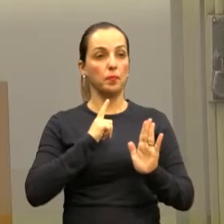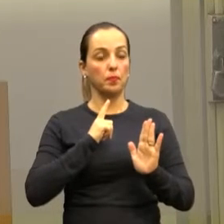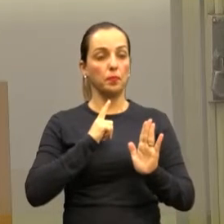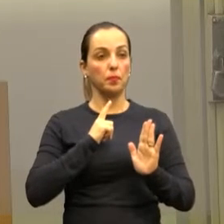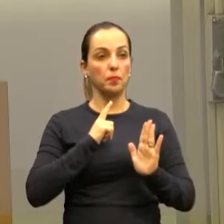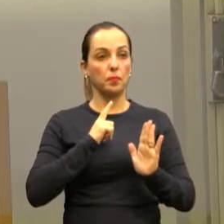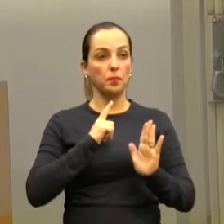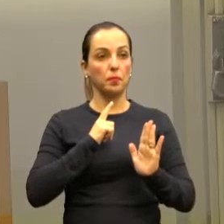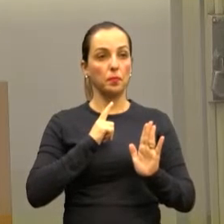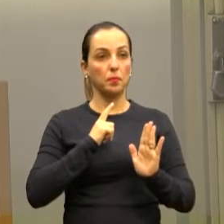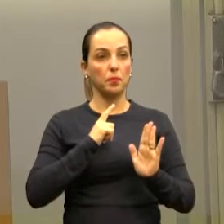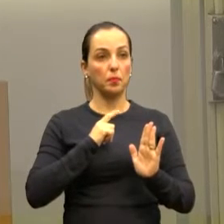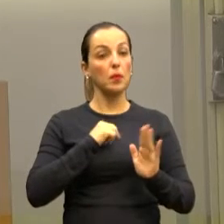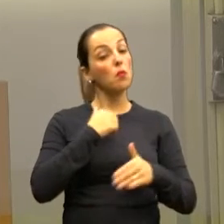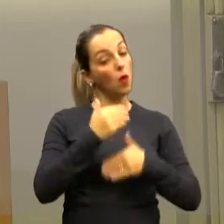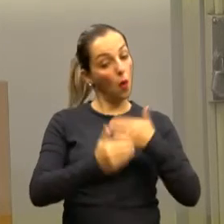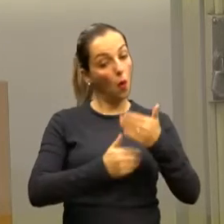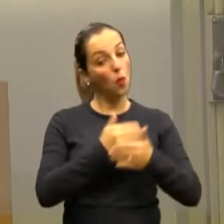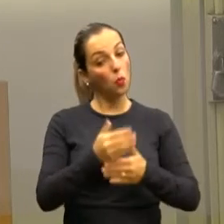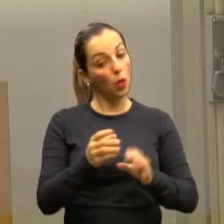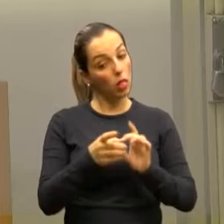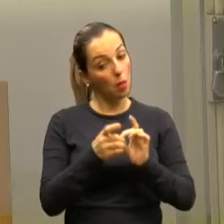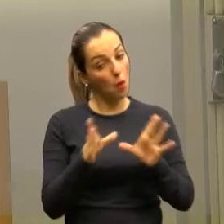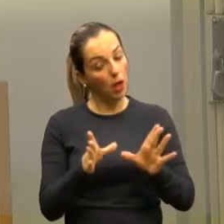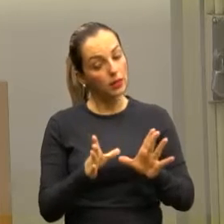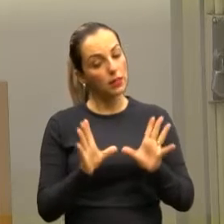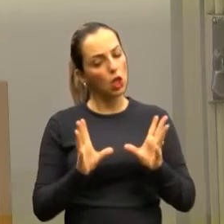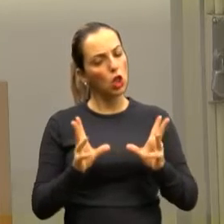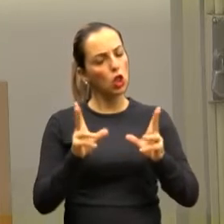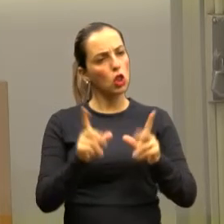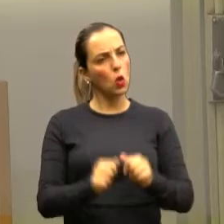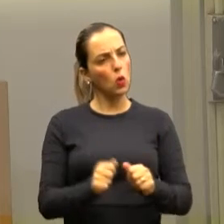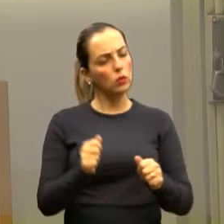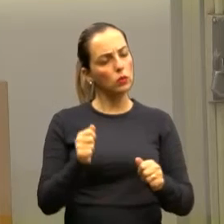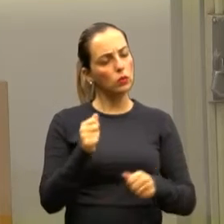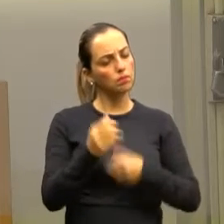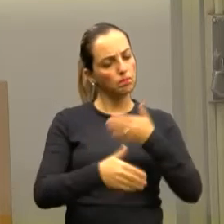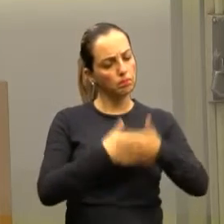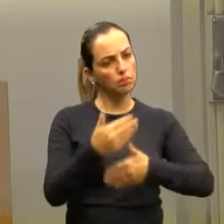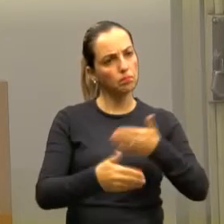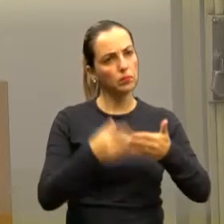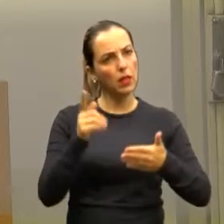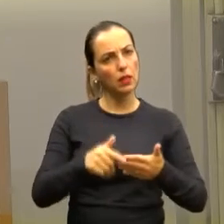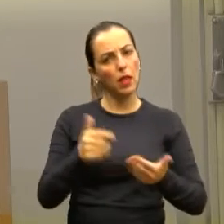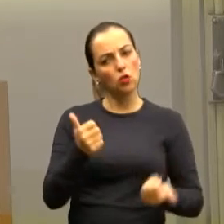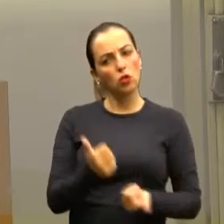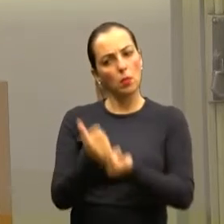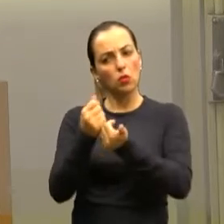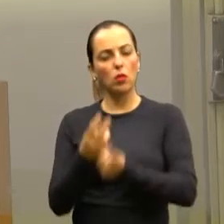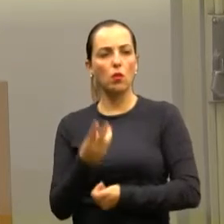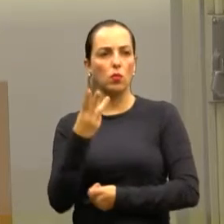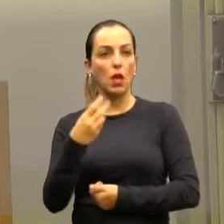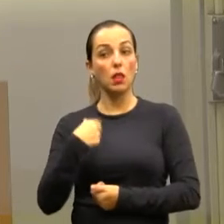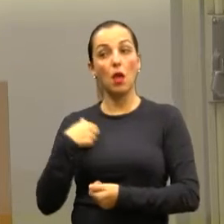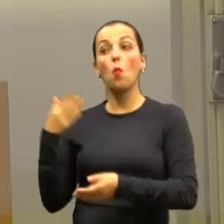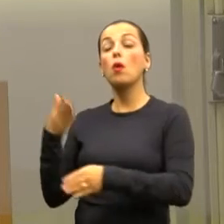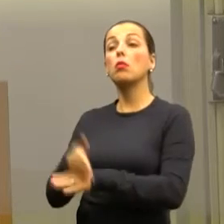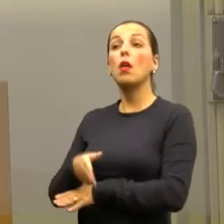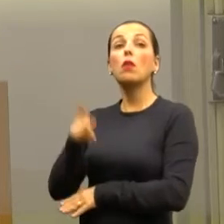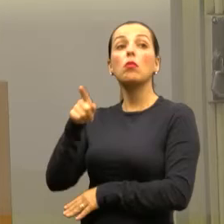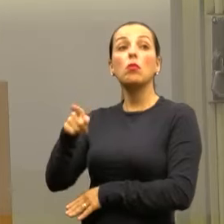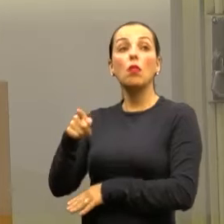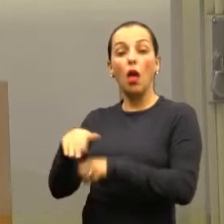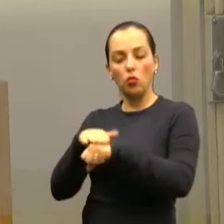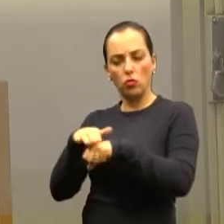não foi construído com muito democracia não podemos esquecer disso porque o prefeito tirou ele é o subsídio três vezes eu fui lá conversar com o prefeito